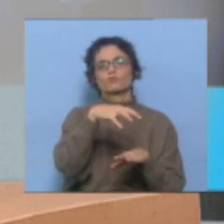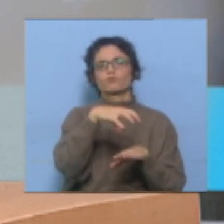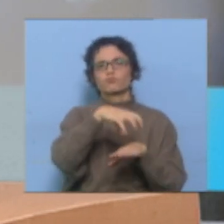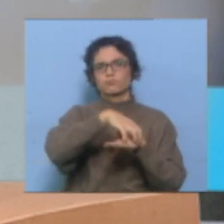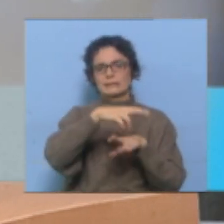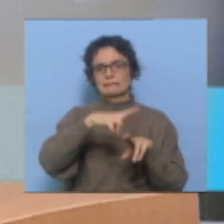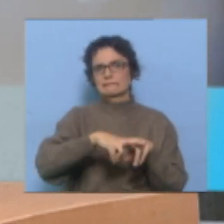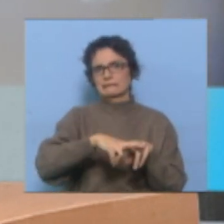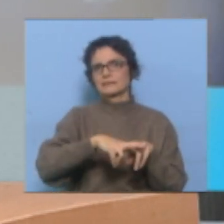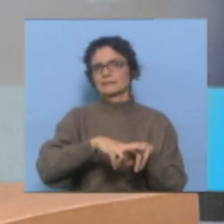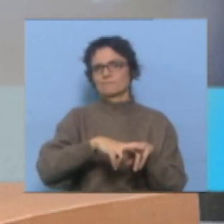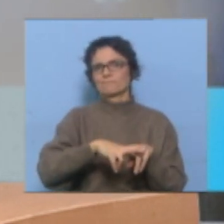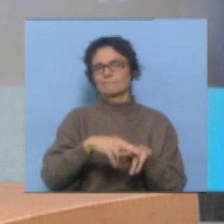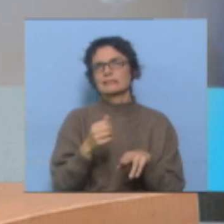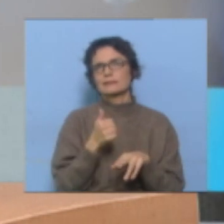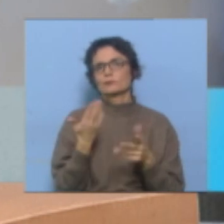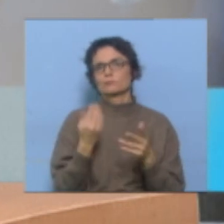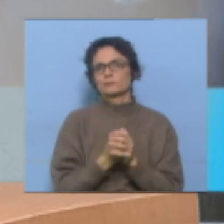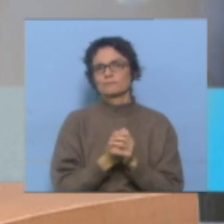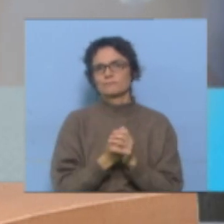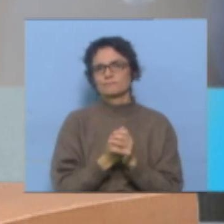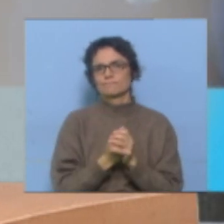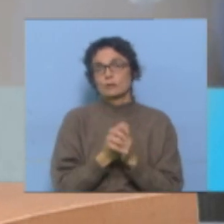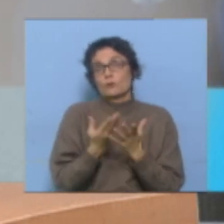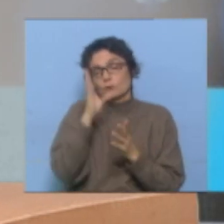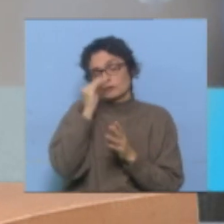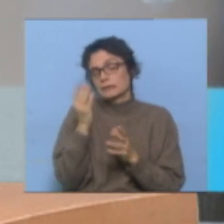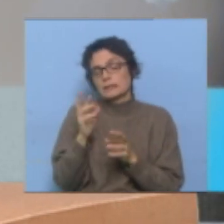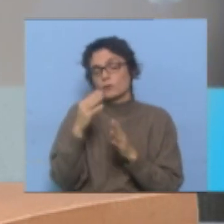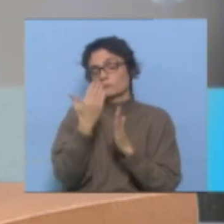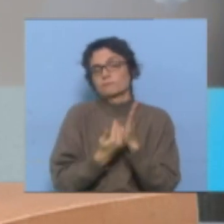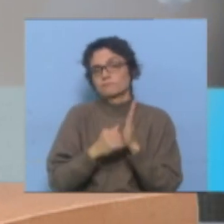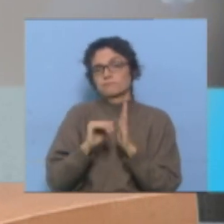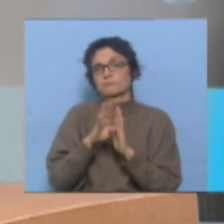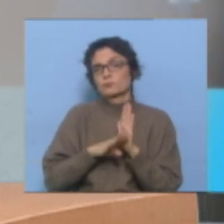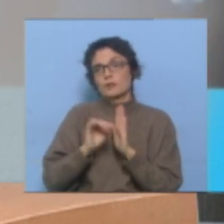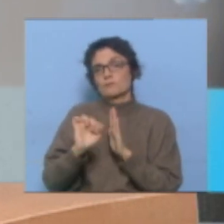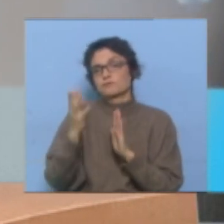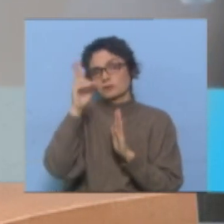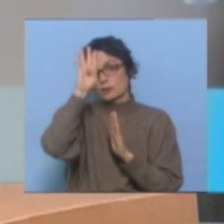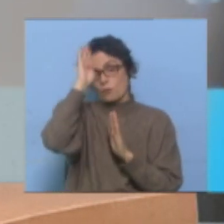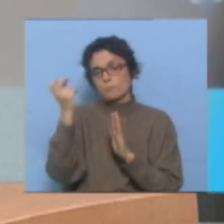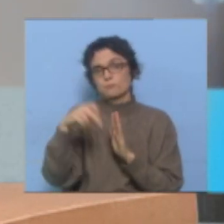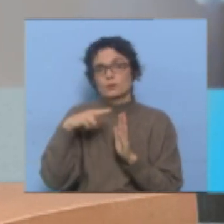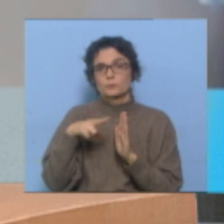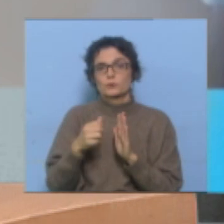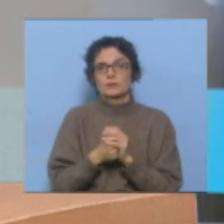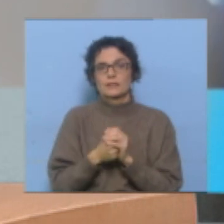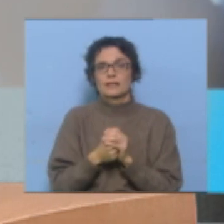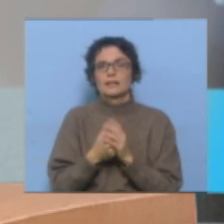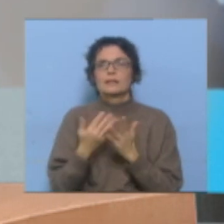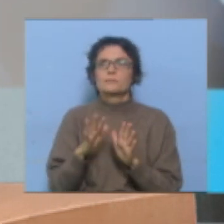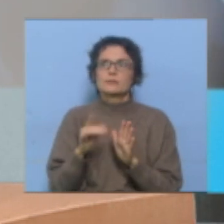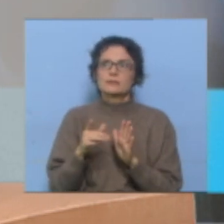estará no desejo de muita gente, talvez quem sabe do Papa, não sei. Sim. Não sei o programa em concreto. Eu digo isto não é só por causa de visitar uma cadeia, mas